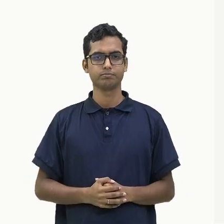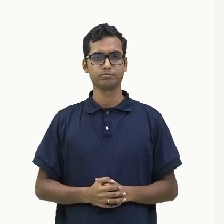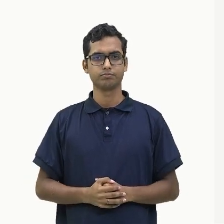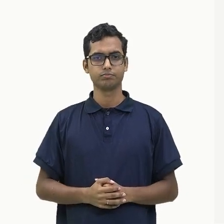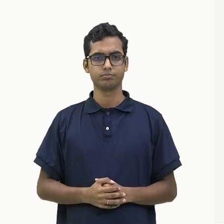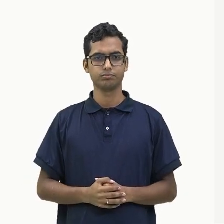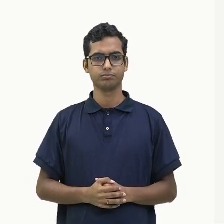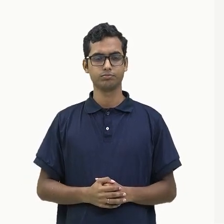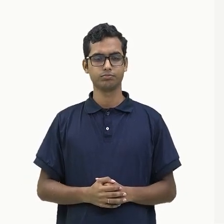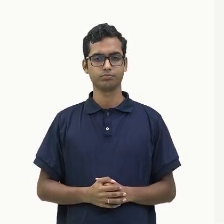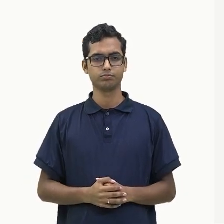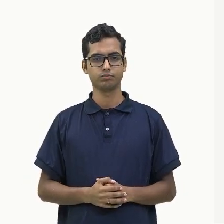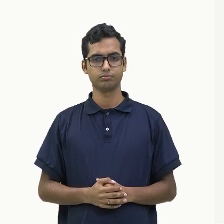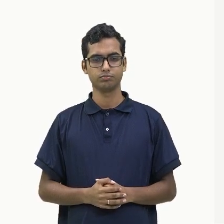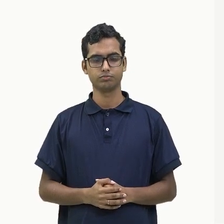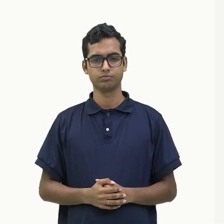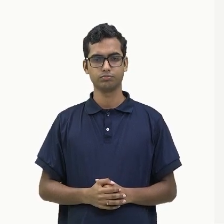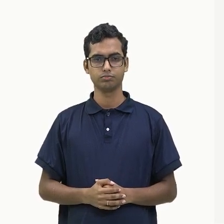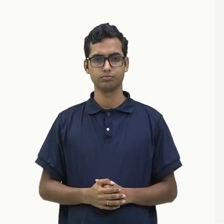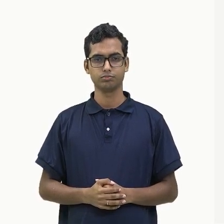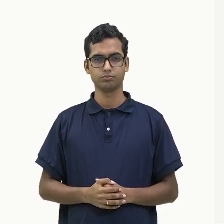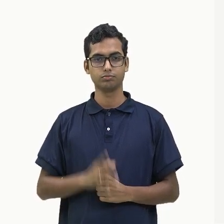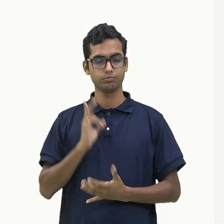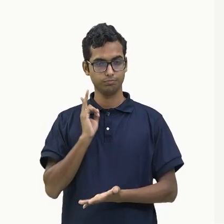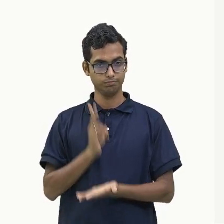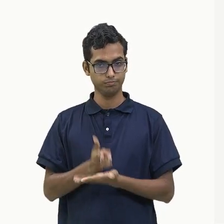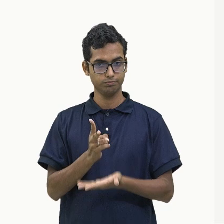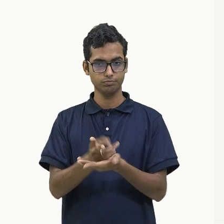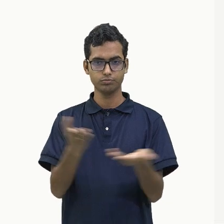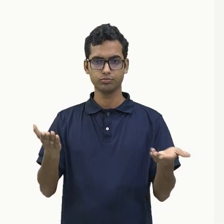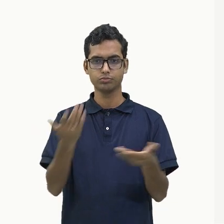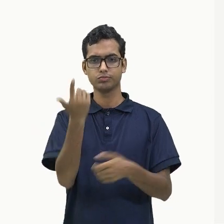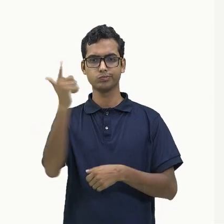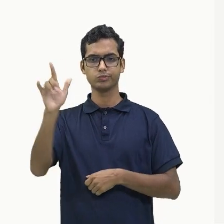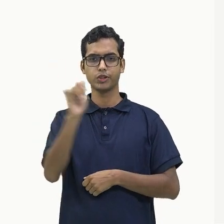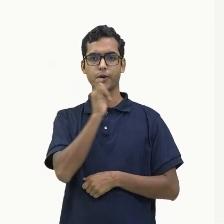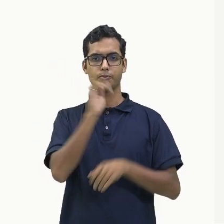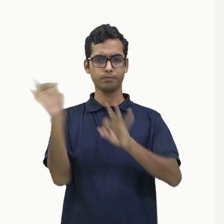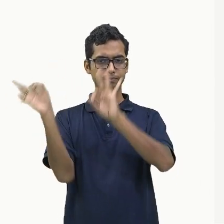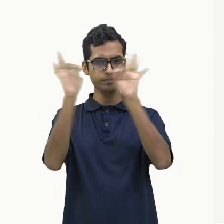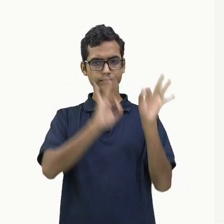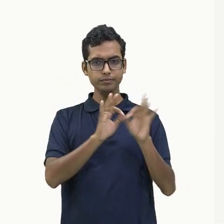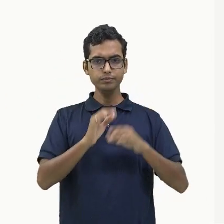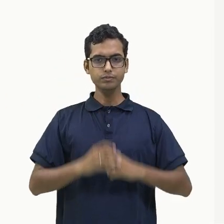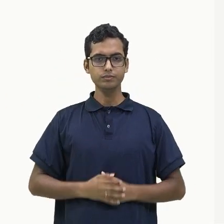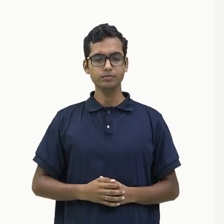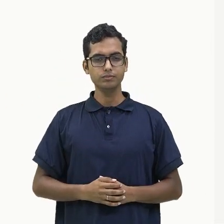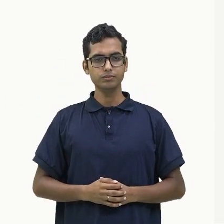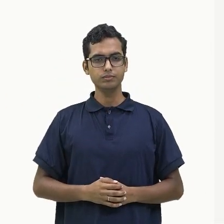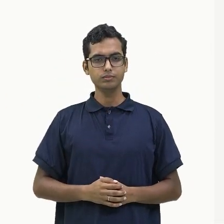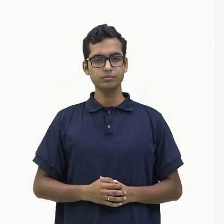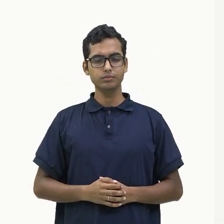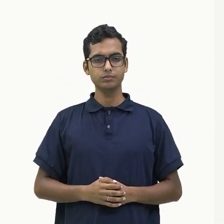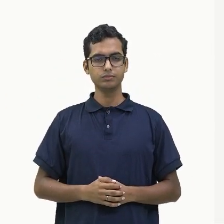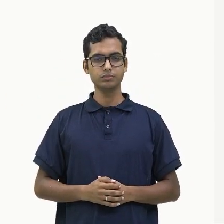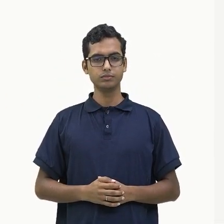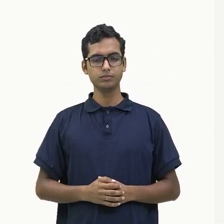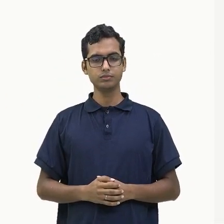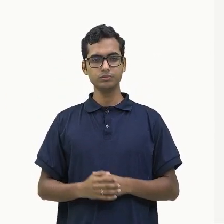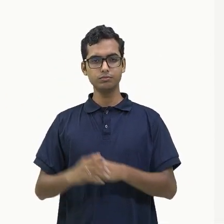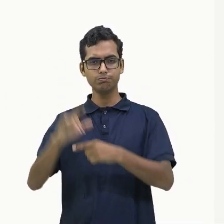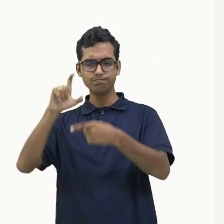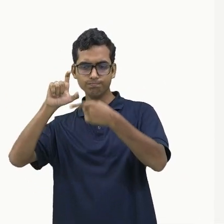as proporções, beleza? Vamos seguindo, nós temos alguns exemplos para a gente ver. Da mesma forma que simplificamos uma fração,